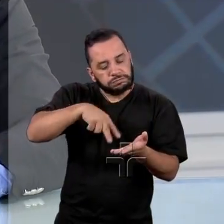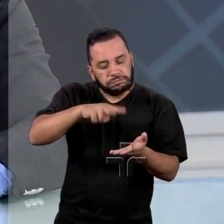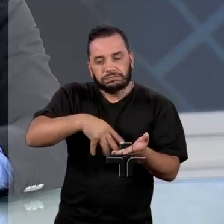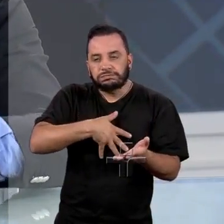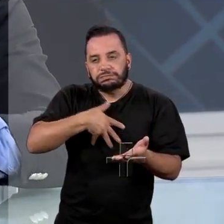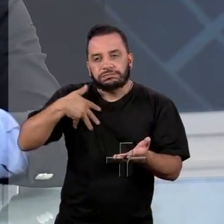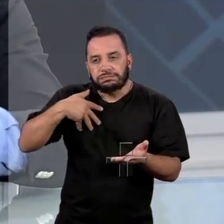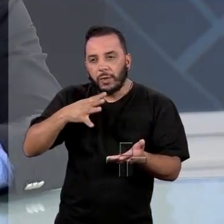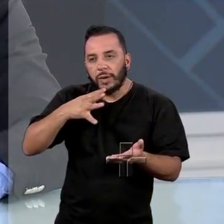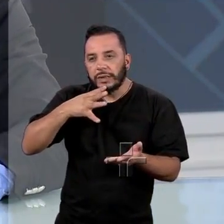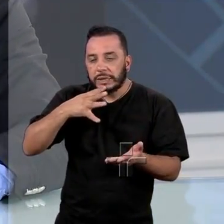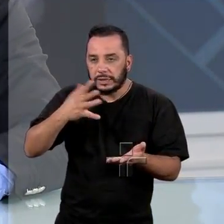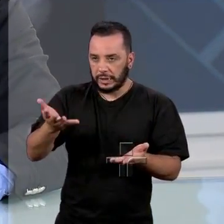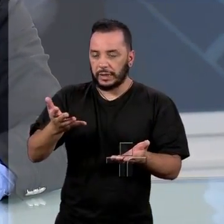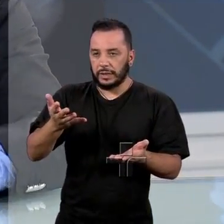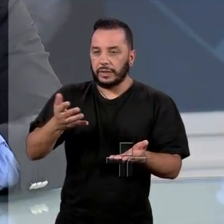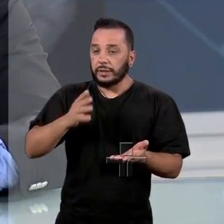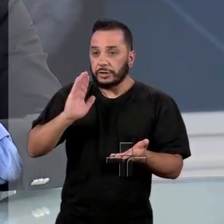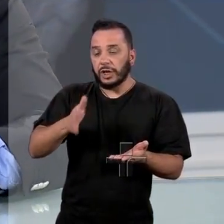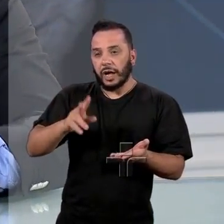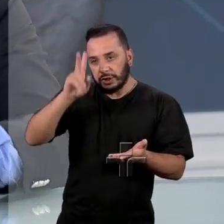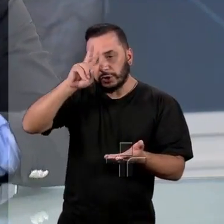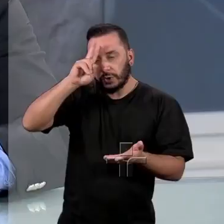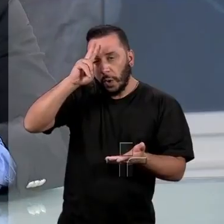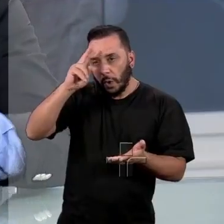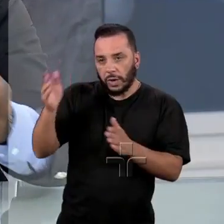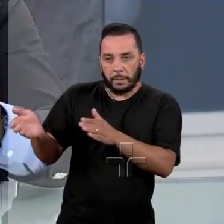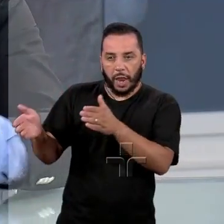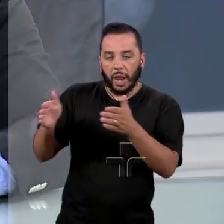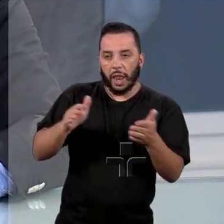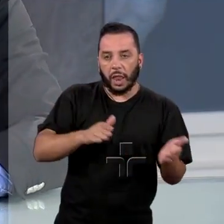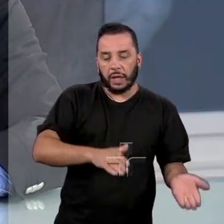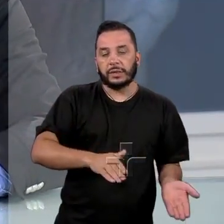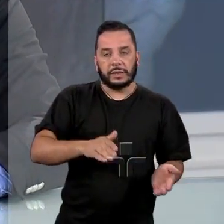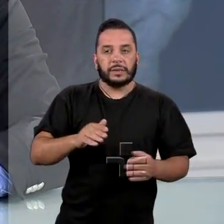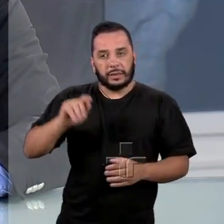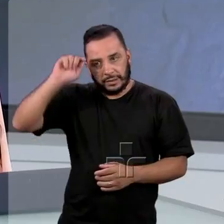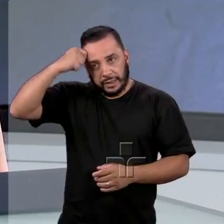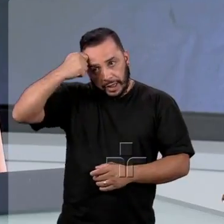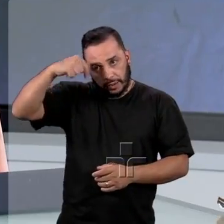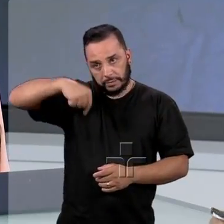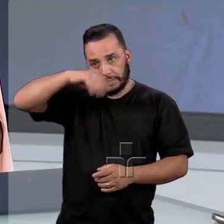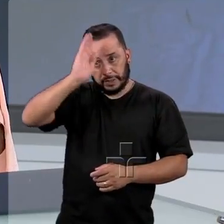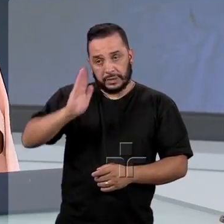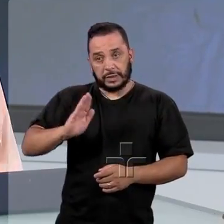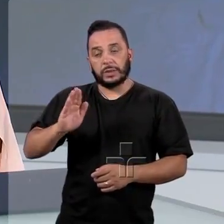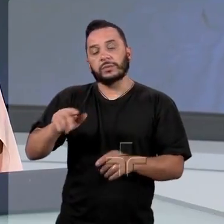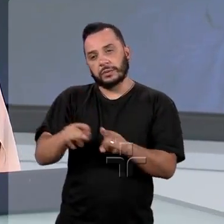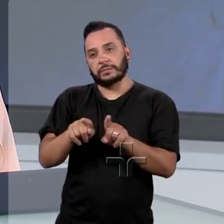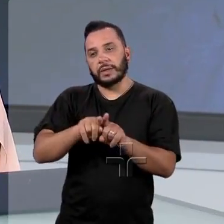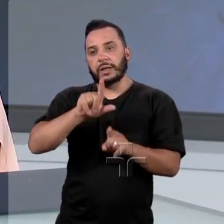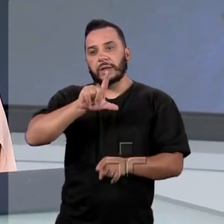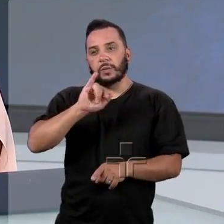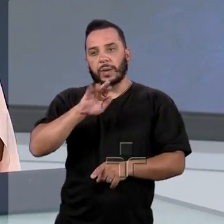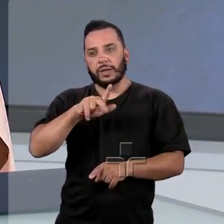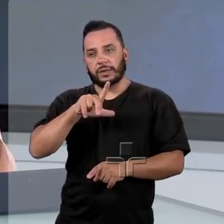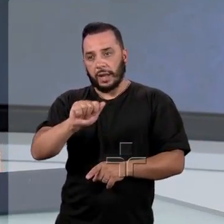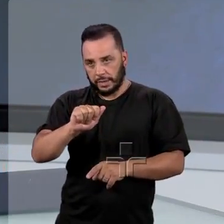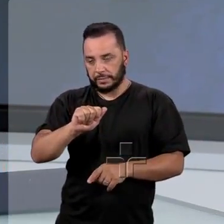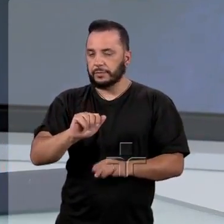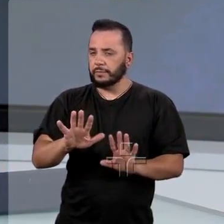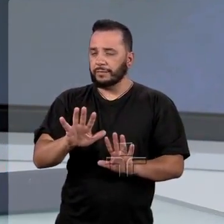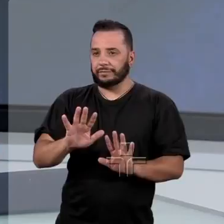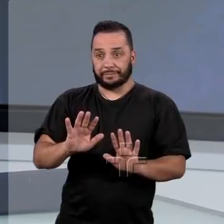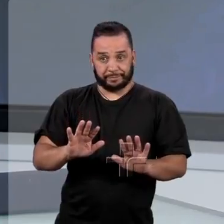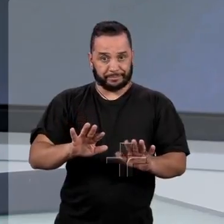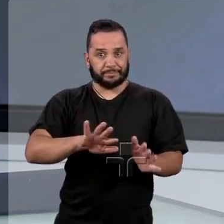satisfatório para conhecer essa parte esquecida da história dos negros do Brasil e de Luanda. Muito interessante. E a caravana de